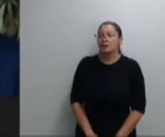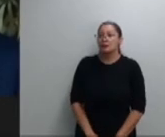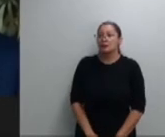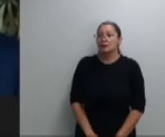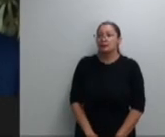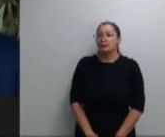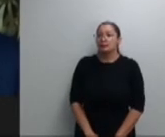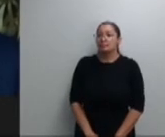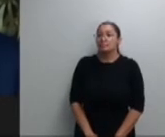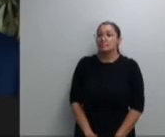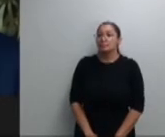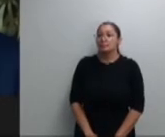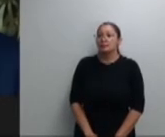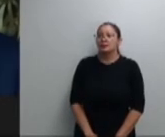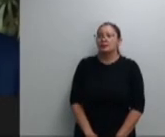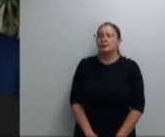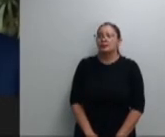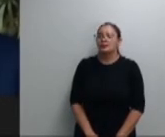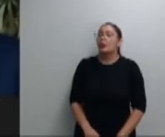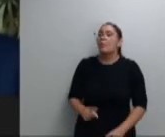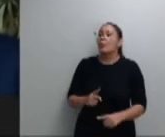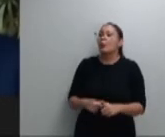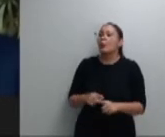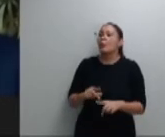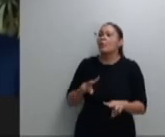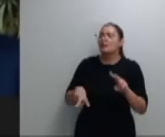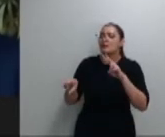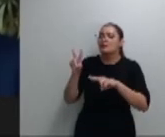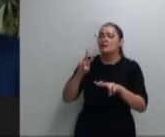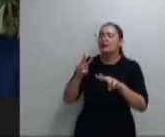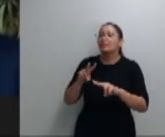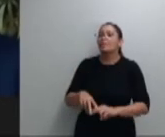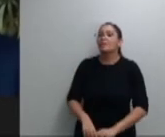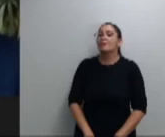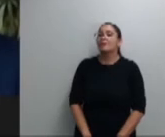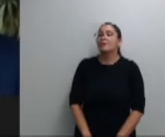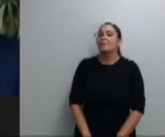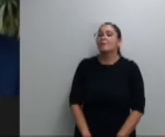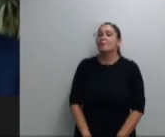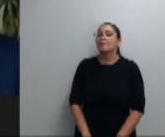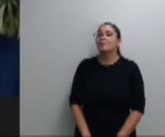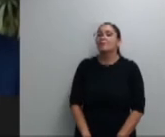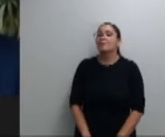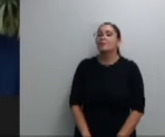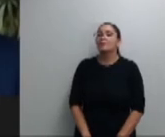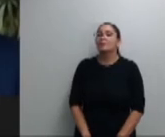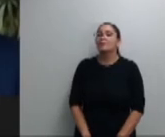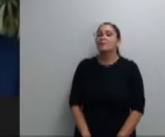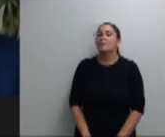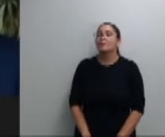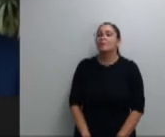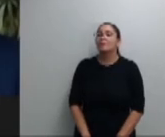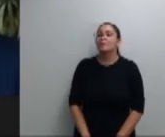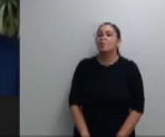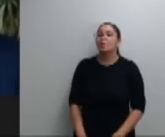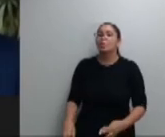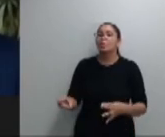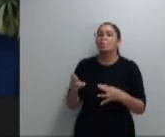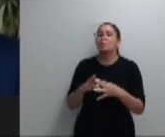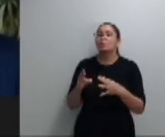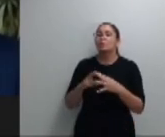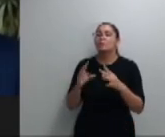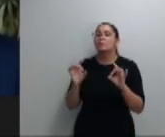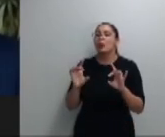Napoleão porque pelo que eu vi aqui há um precedente da lágrima do ministro Benedito Gonçalves no recurso especial 1